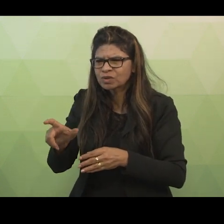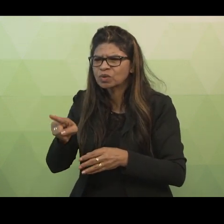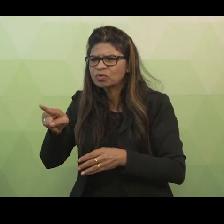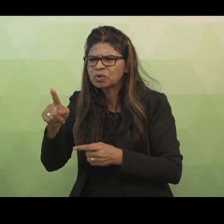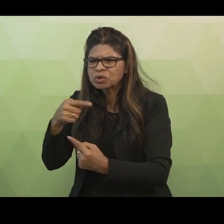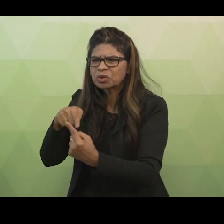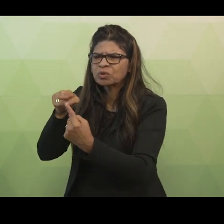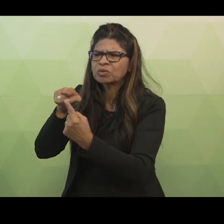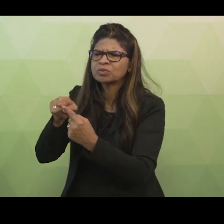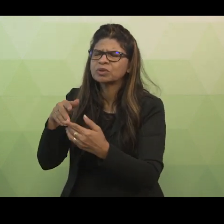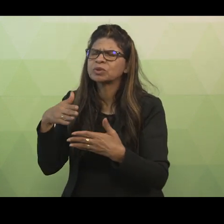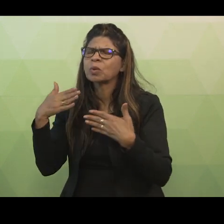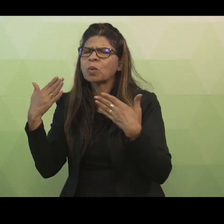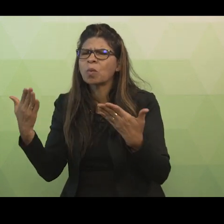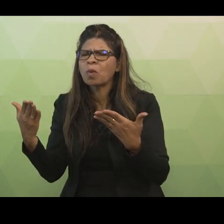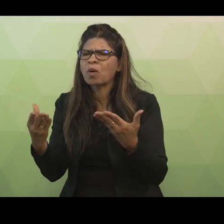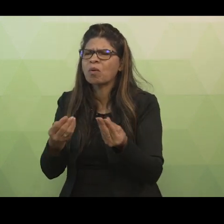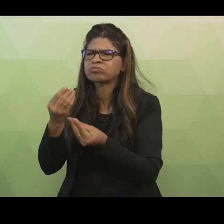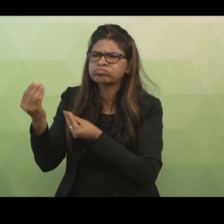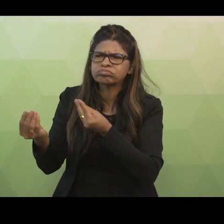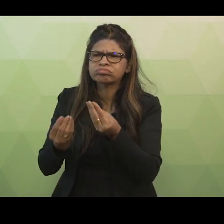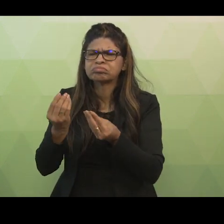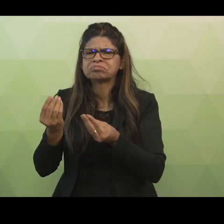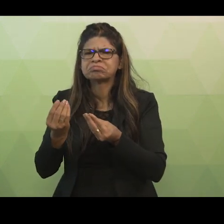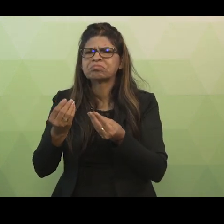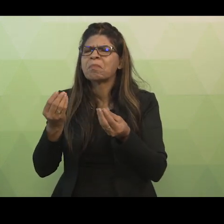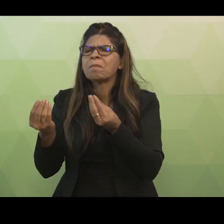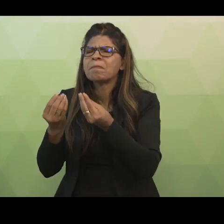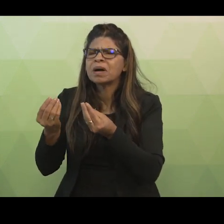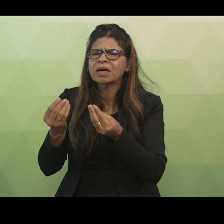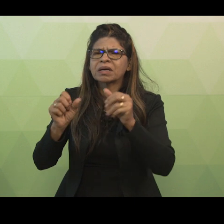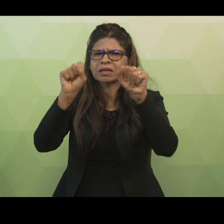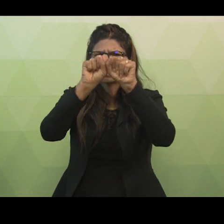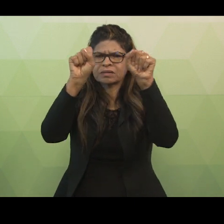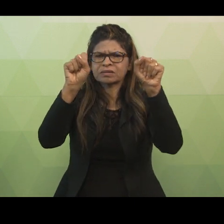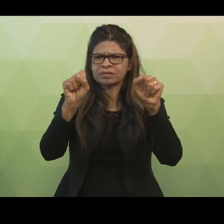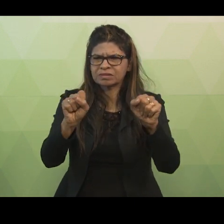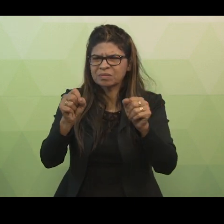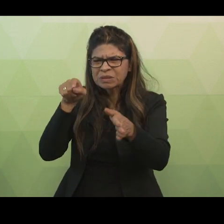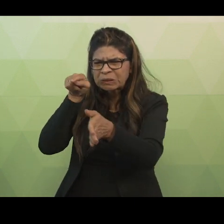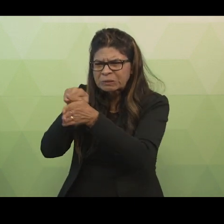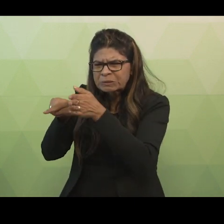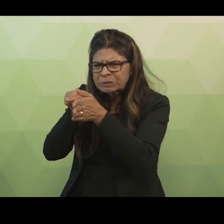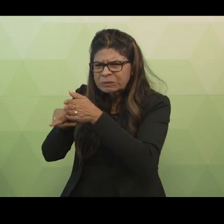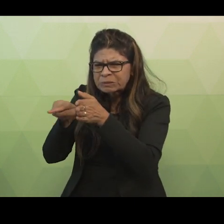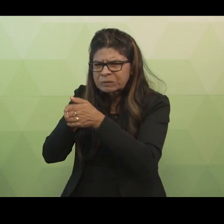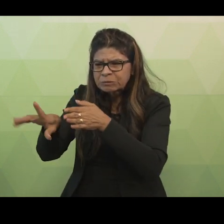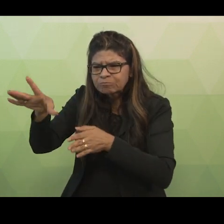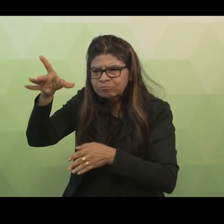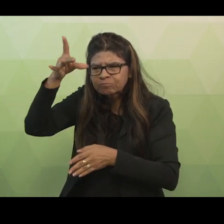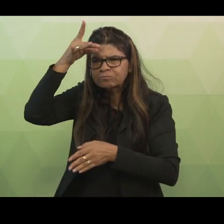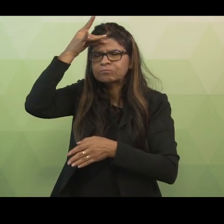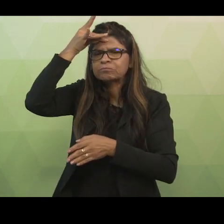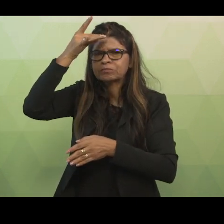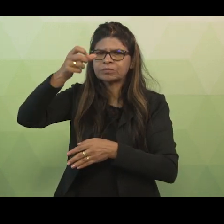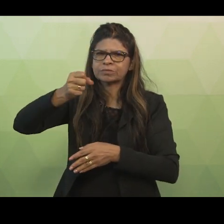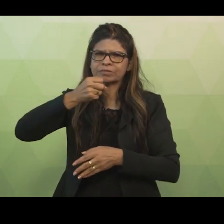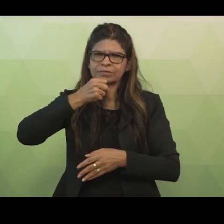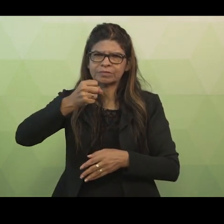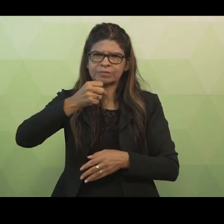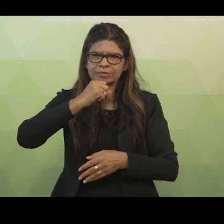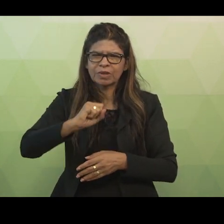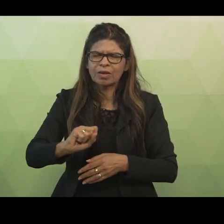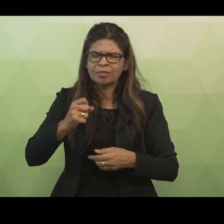nome do cliente à interface, que irá enviar uma mensagem ao sistema solicitando que ele recupere as informações daquele usuário